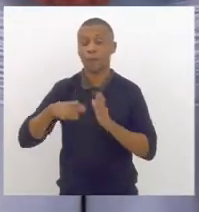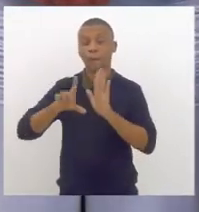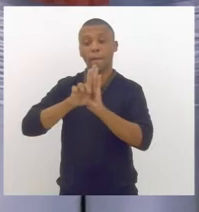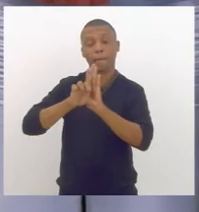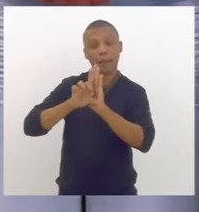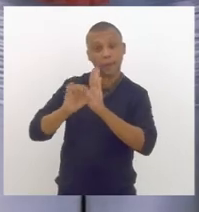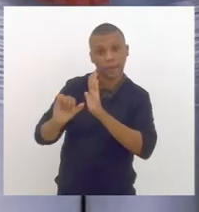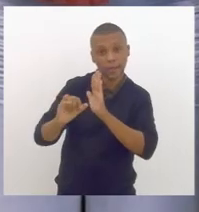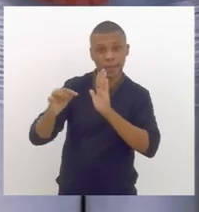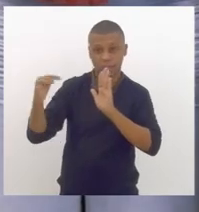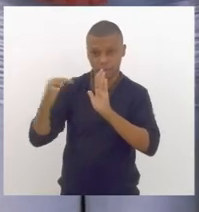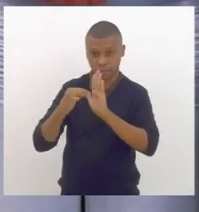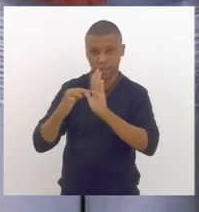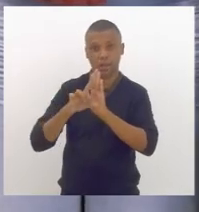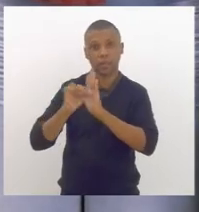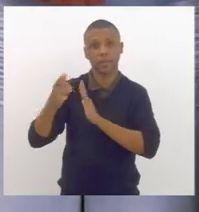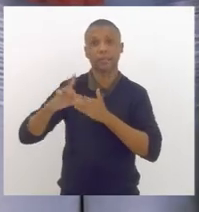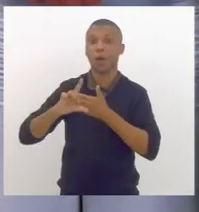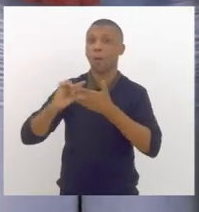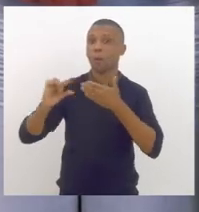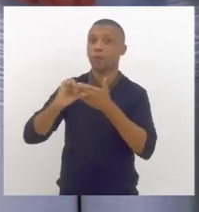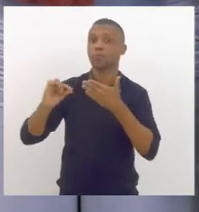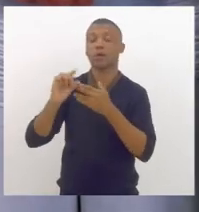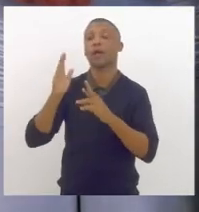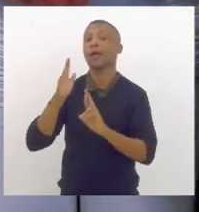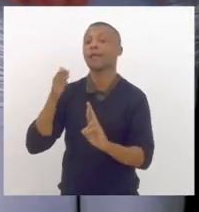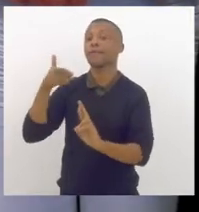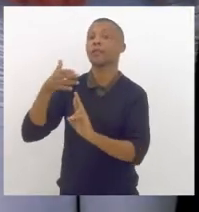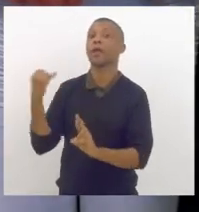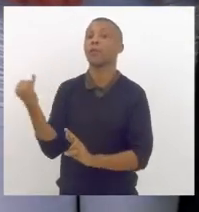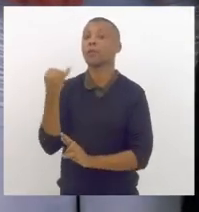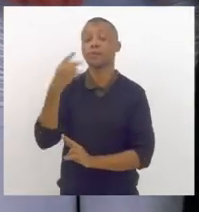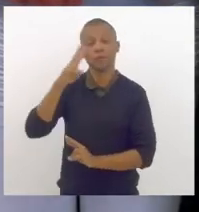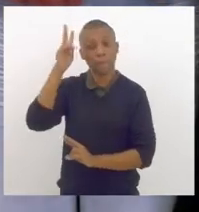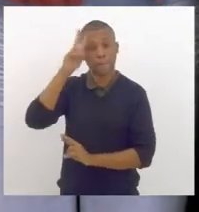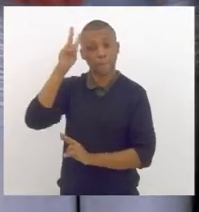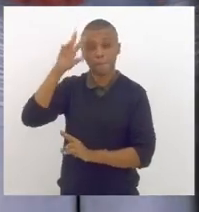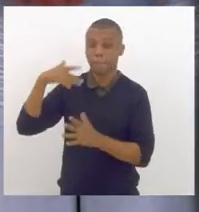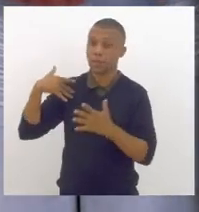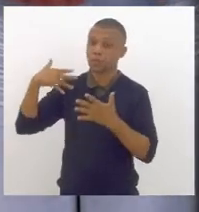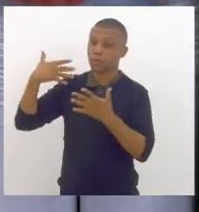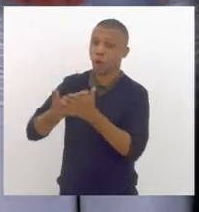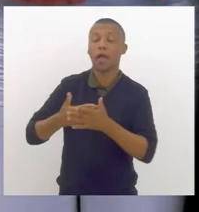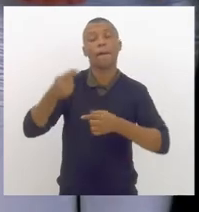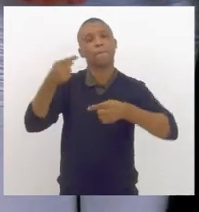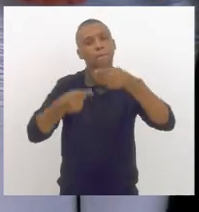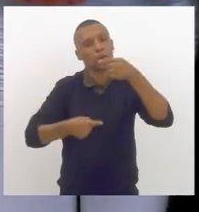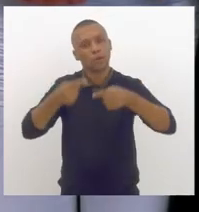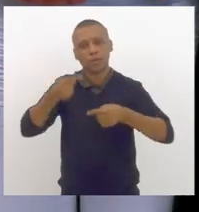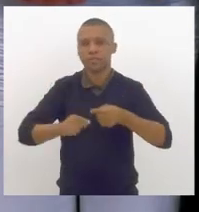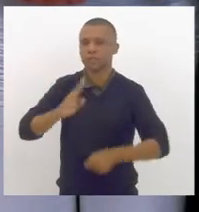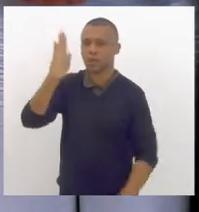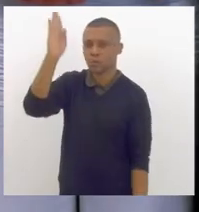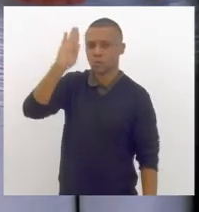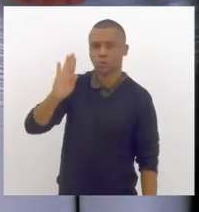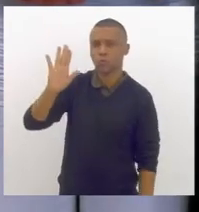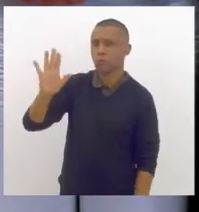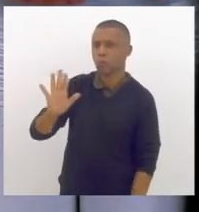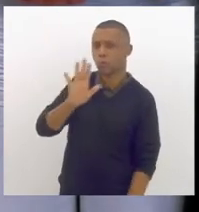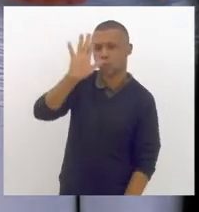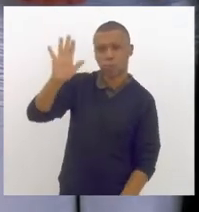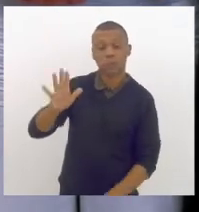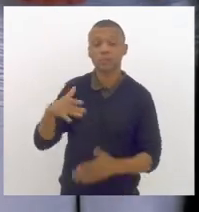essa lei tem uma autora importante para a história política desse país. Então, aqui na